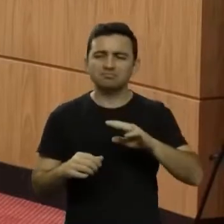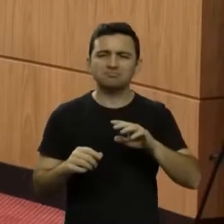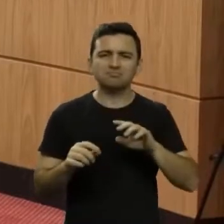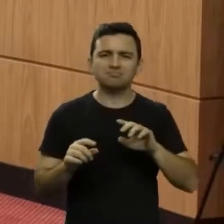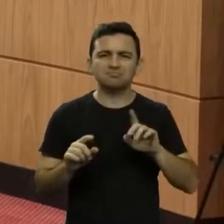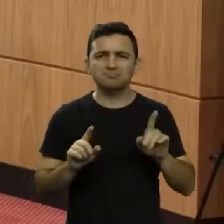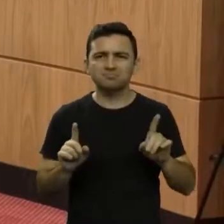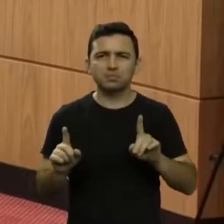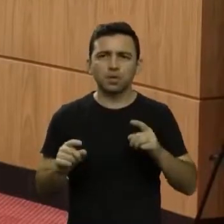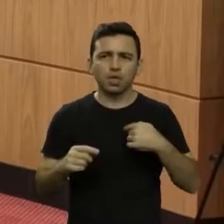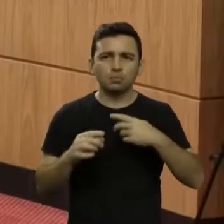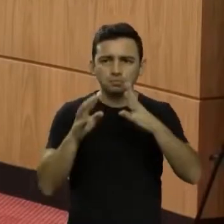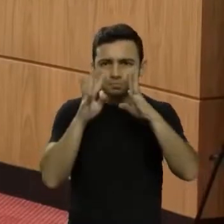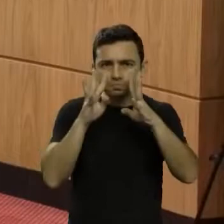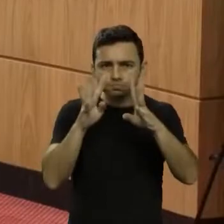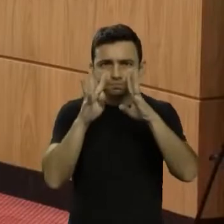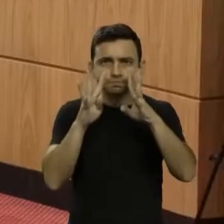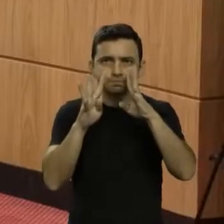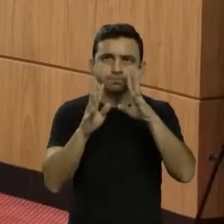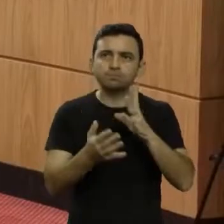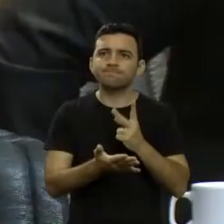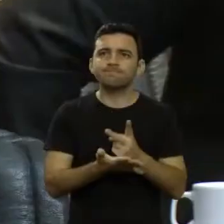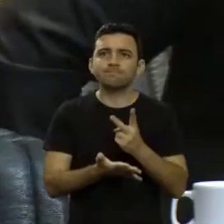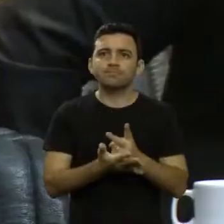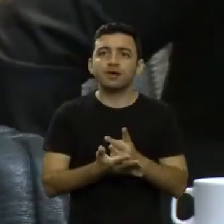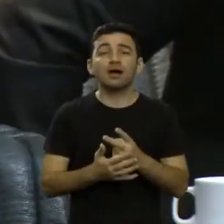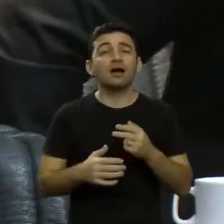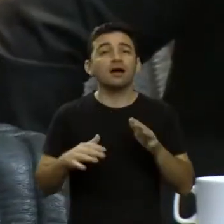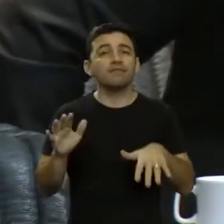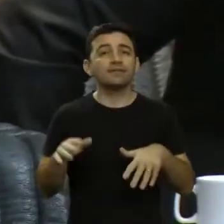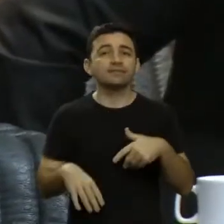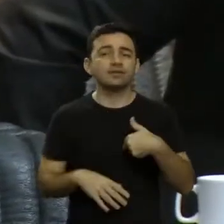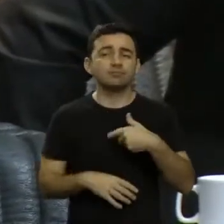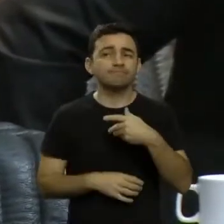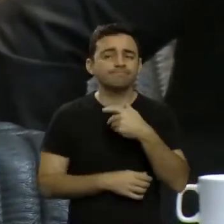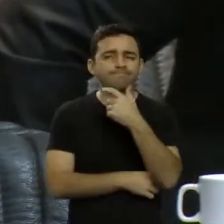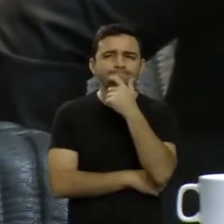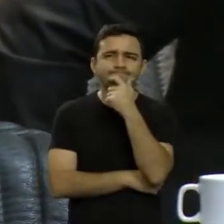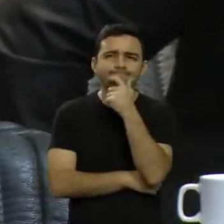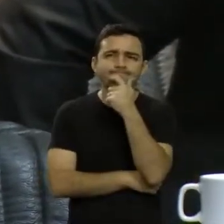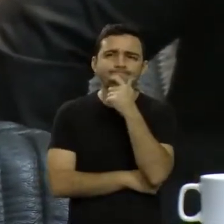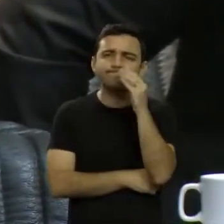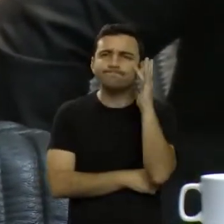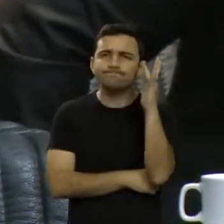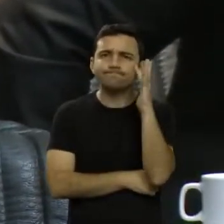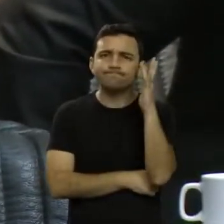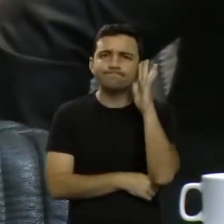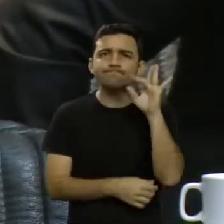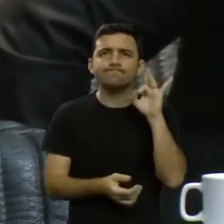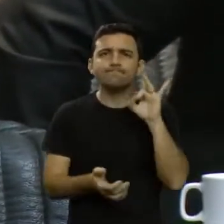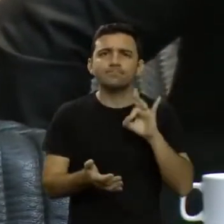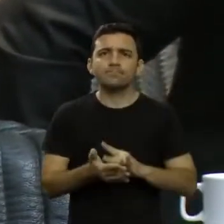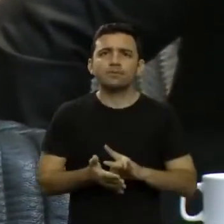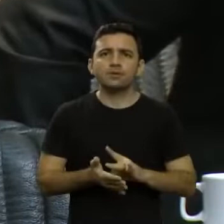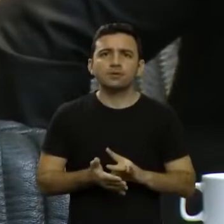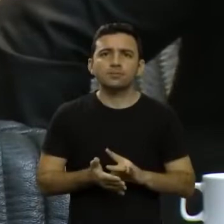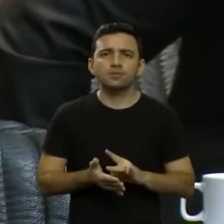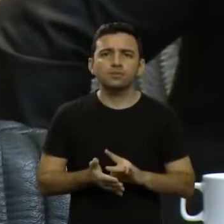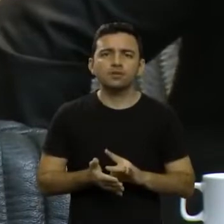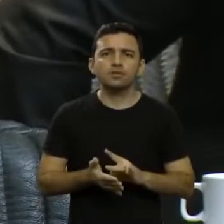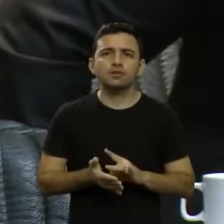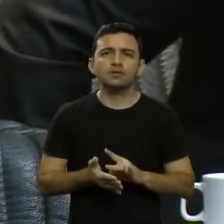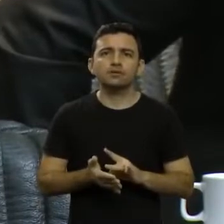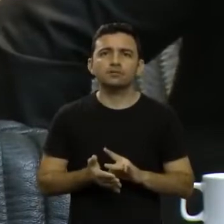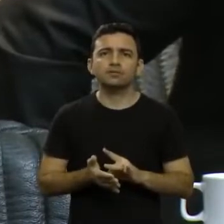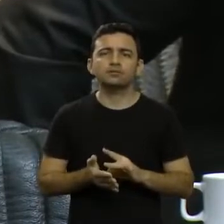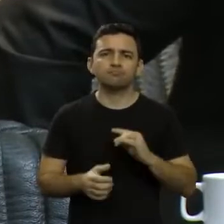acompanho com muita atenção, mas às vezes eu tenho a impressão, senhor presidente, de que a verdadeira disputa no